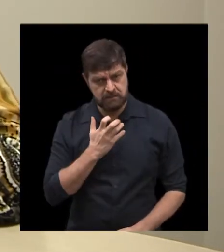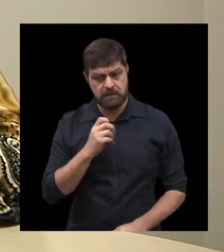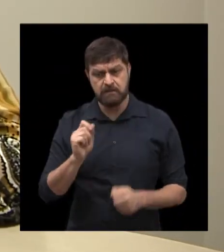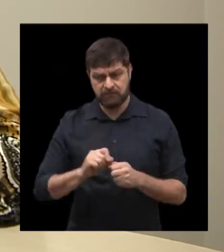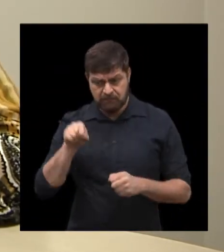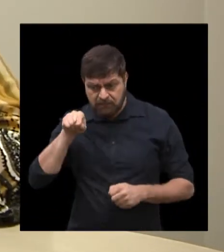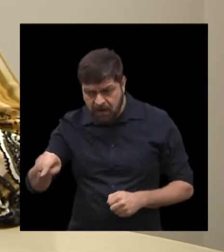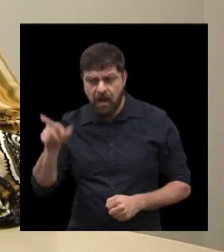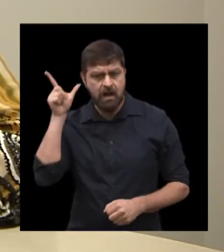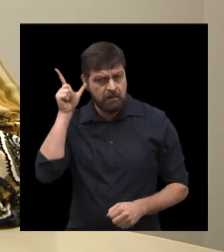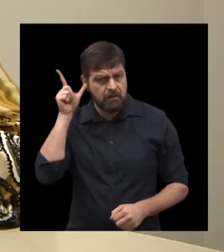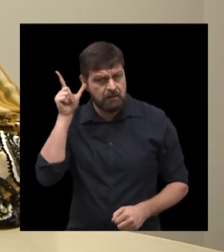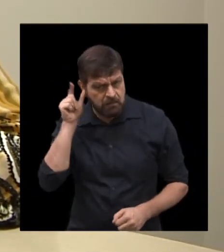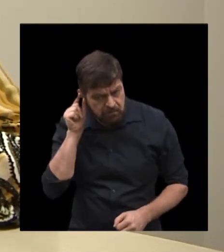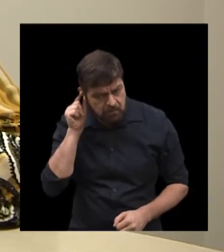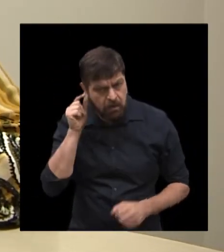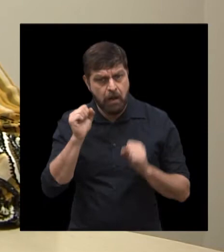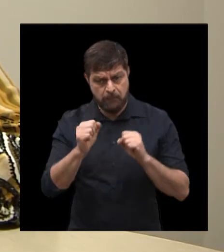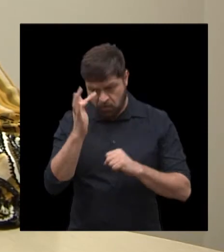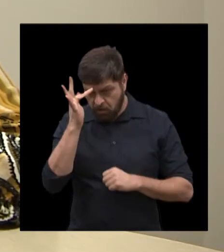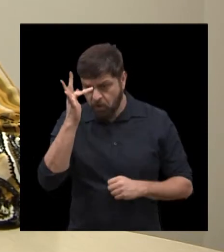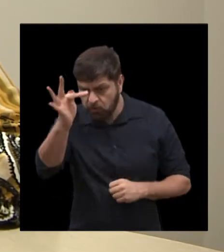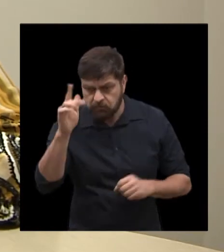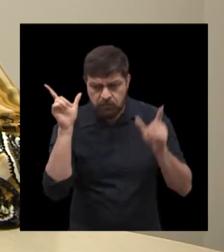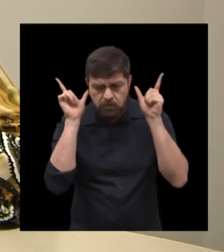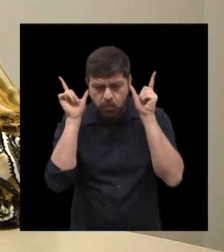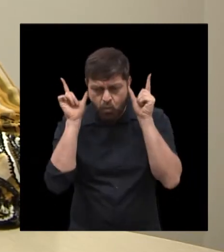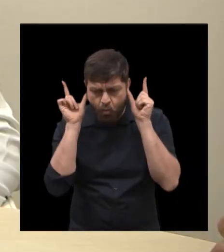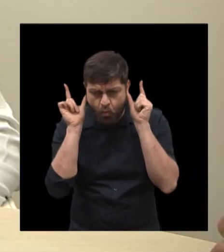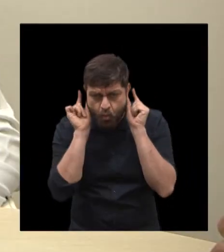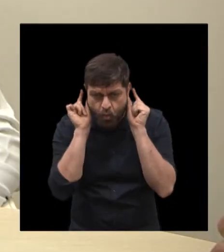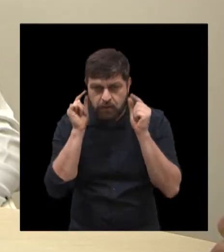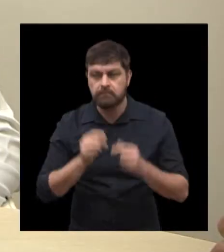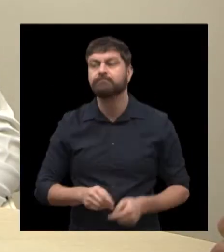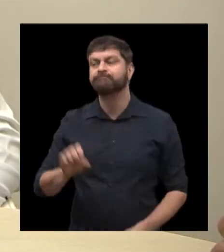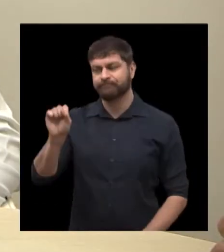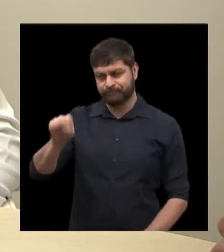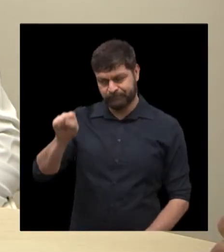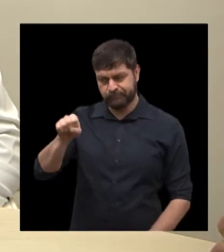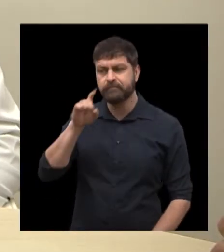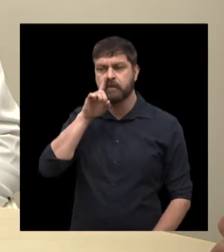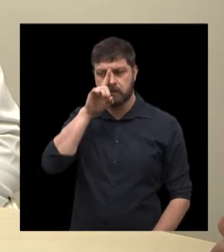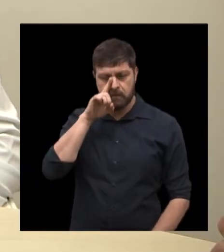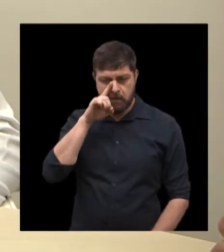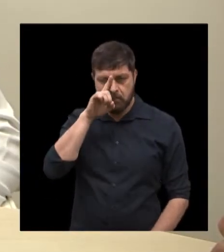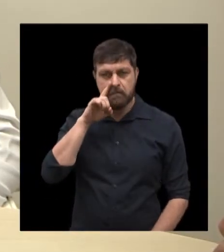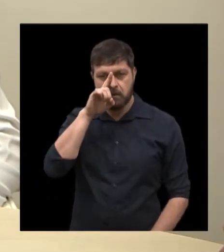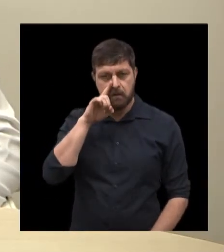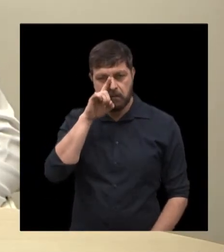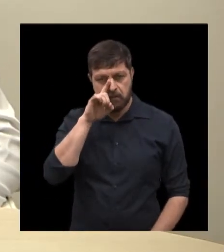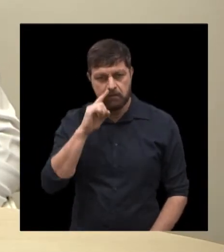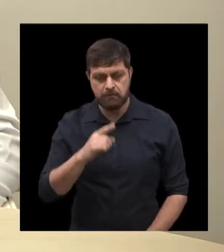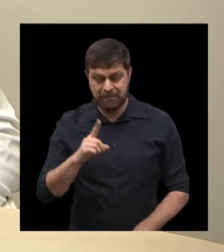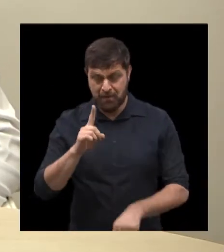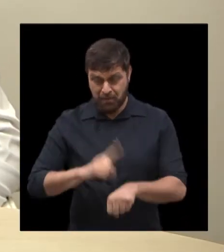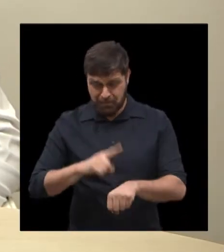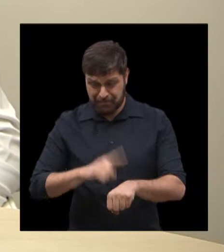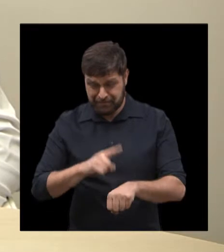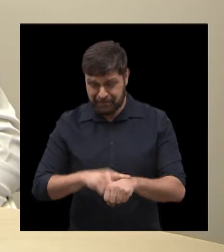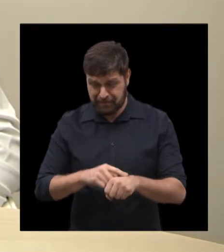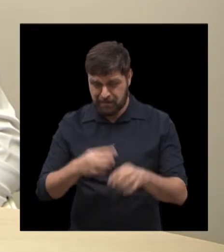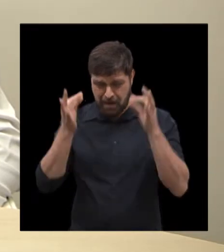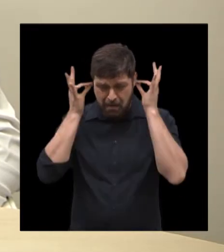a audição, as pessoas vão ficar surdas mais cedo, né, Natasha? Sim. Dependendo do tempo que ela